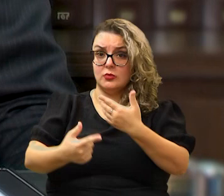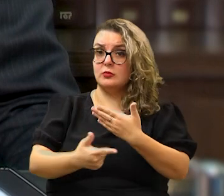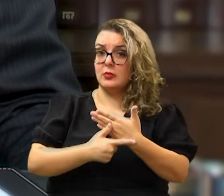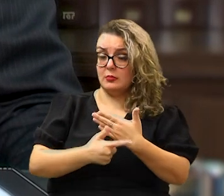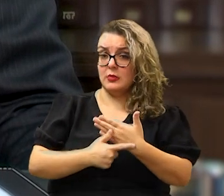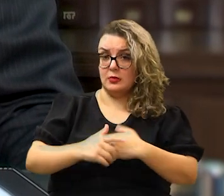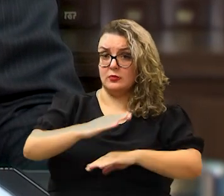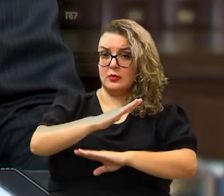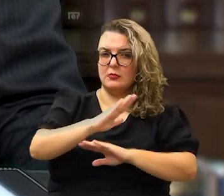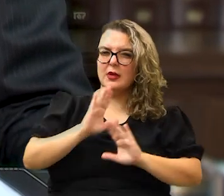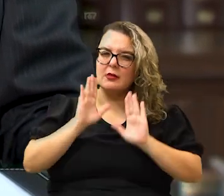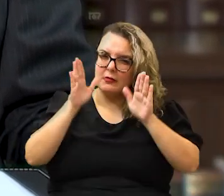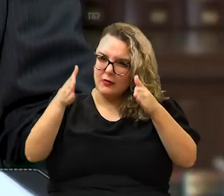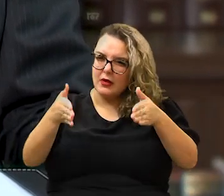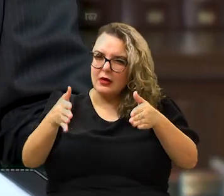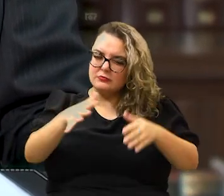popular